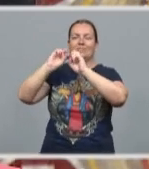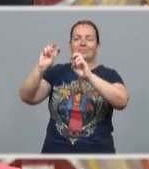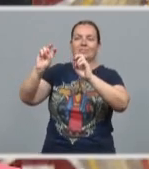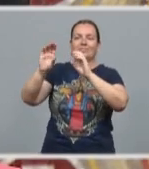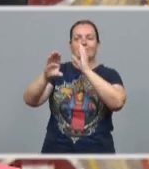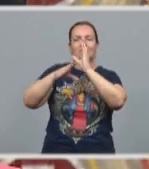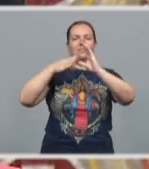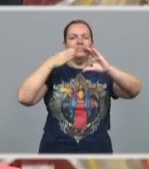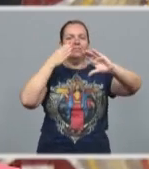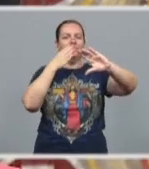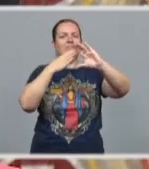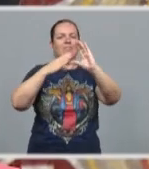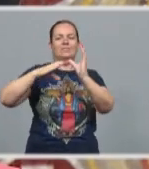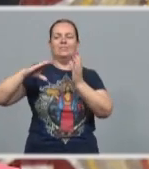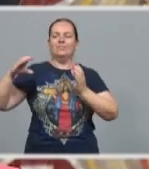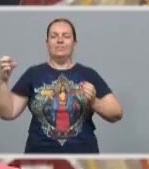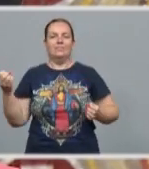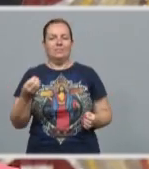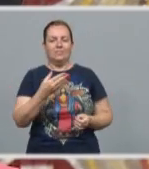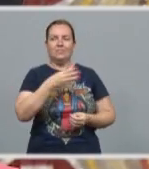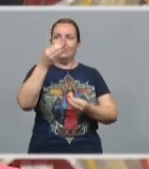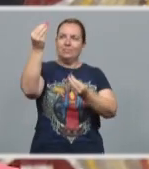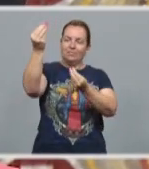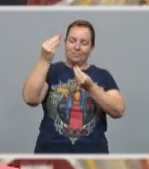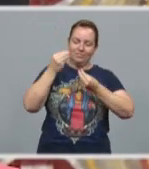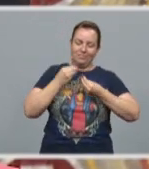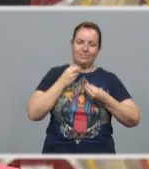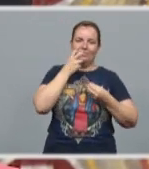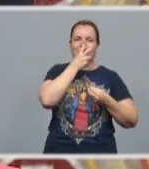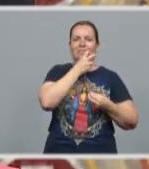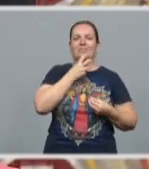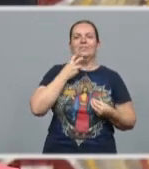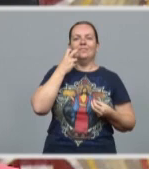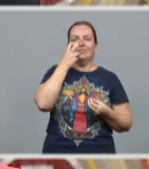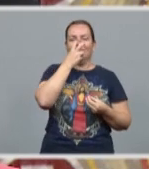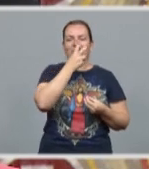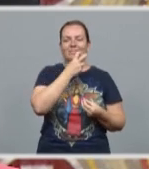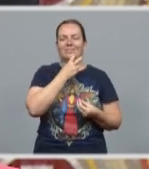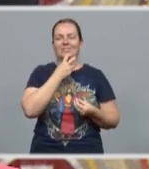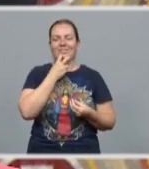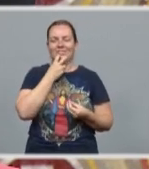Canto novo ele pôs em meus